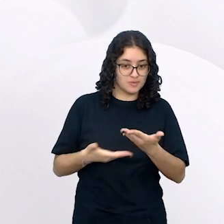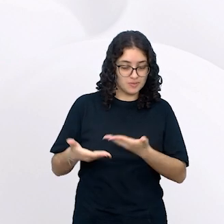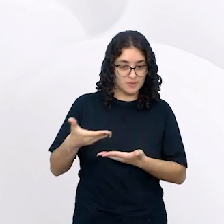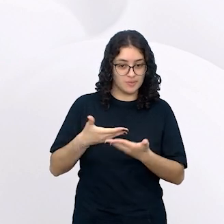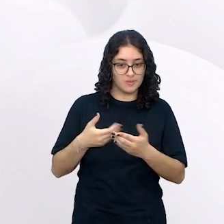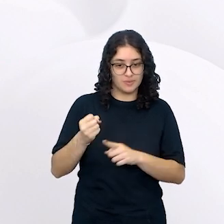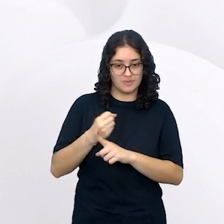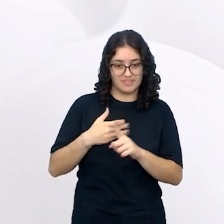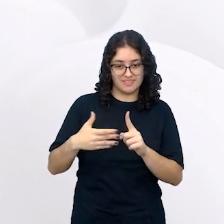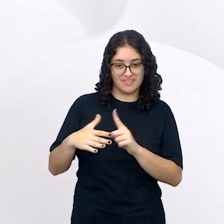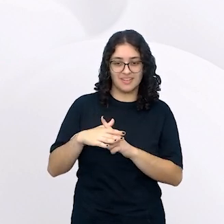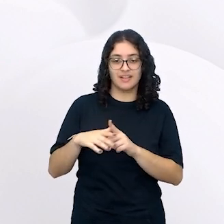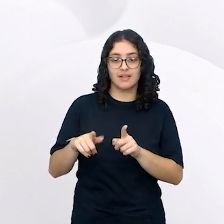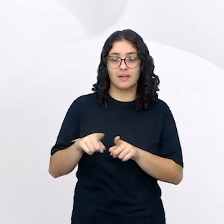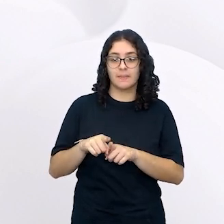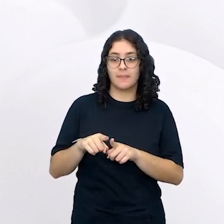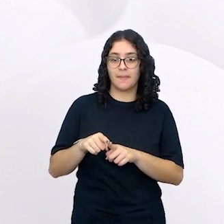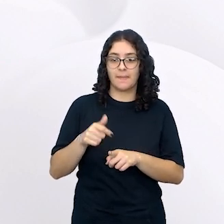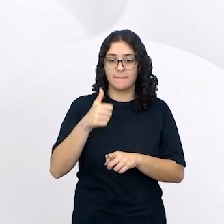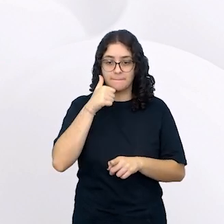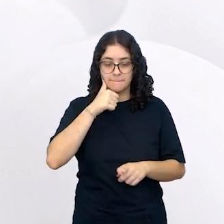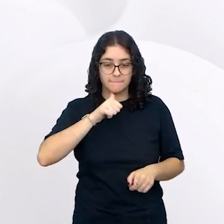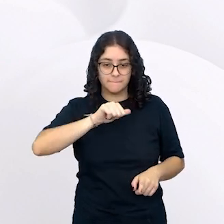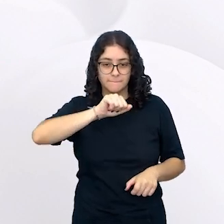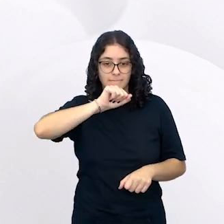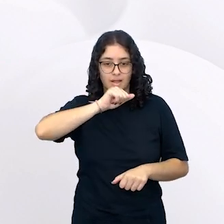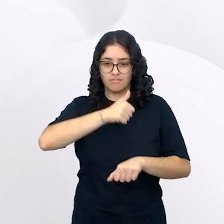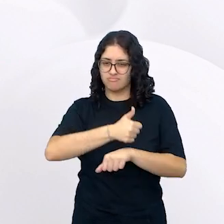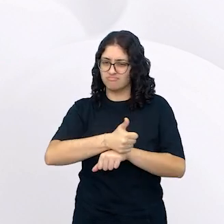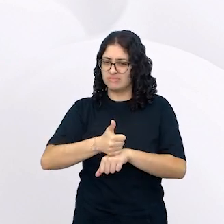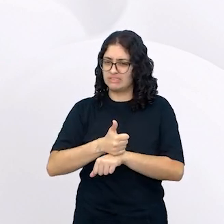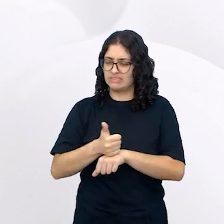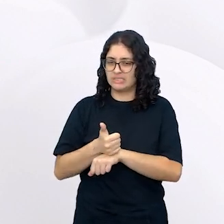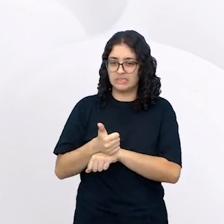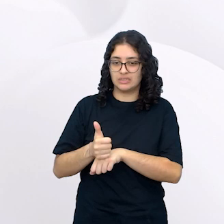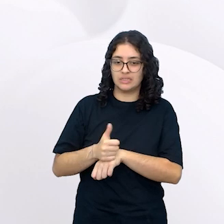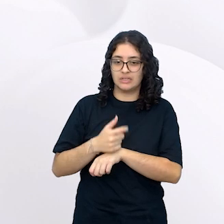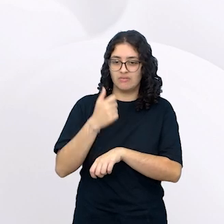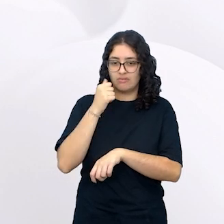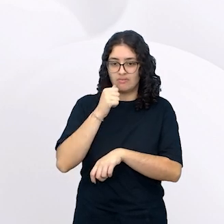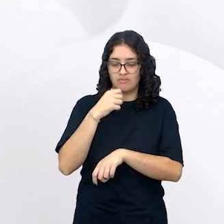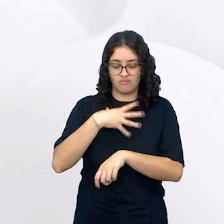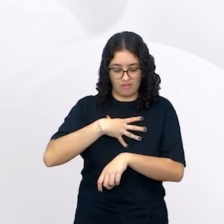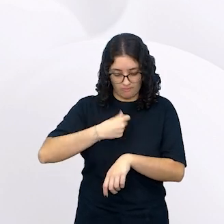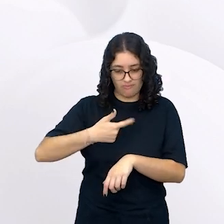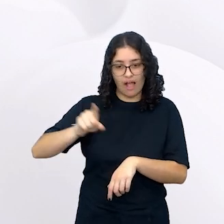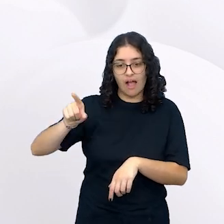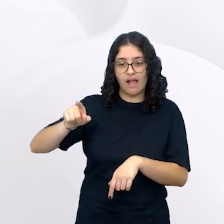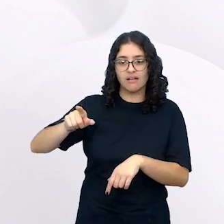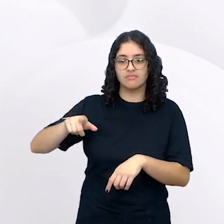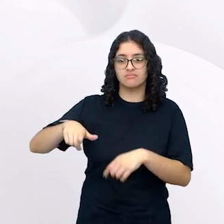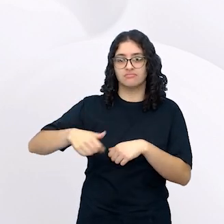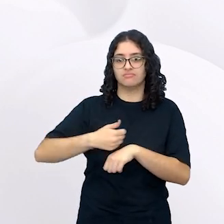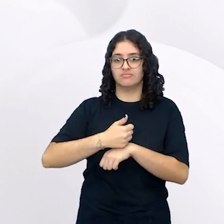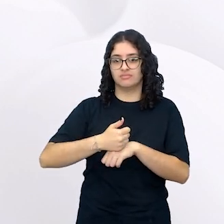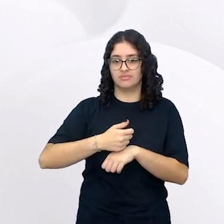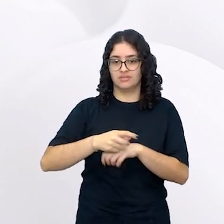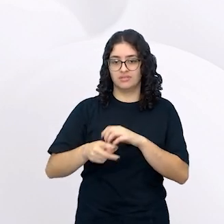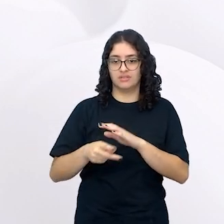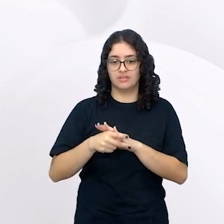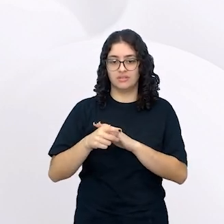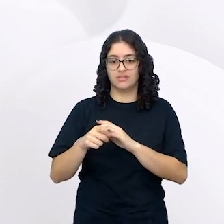e naquela época uma mãe profissional que já estava introduzindo, né, as mulheres, suas filhas na área,